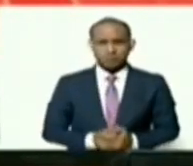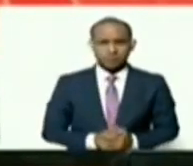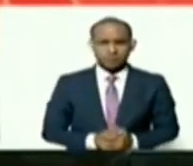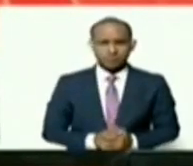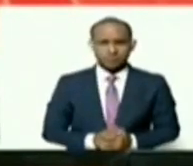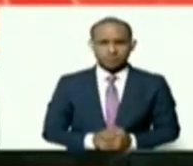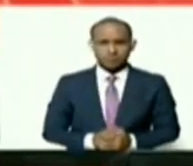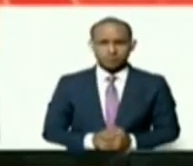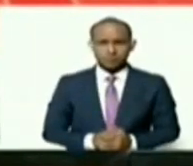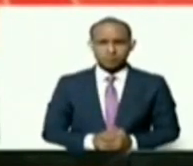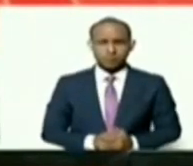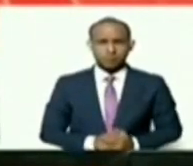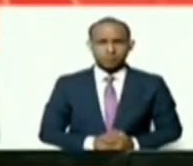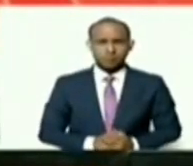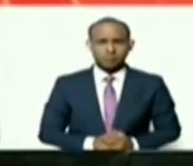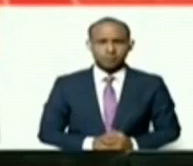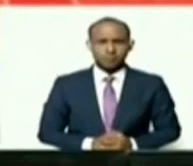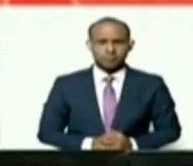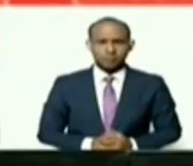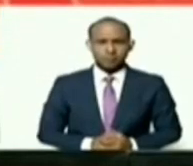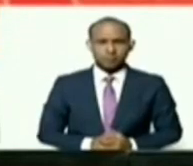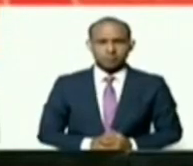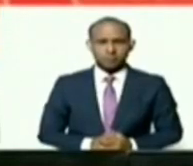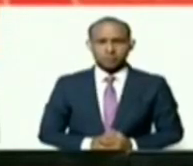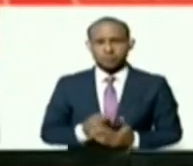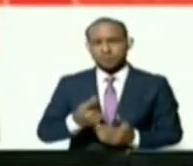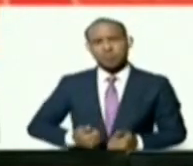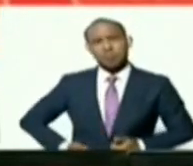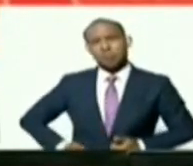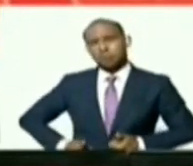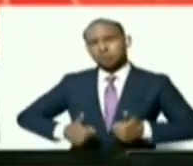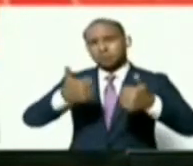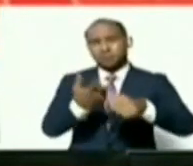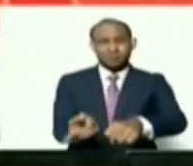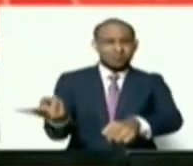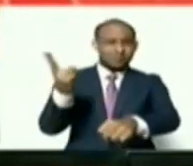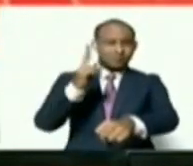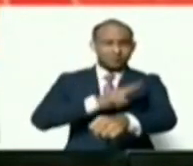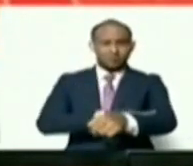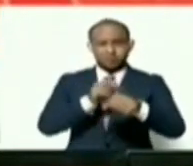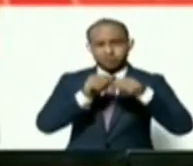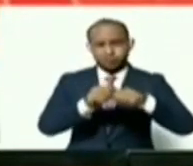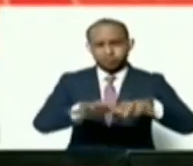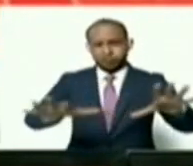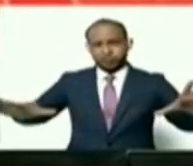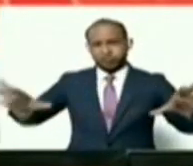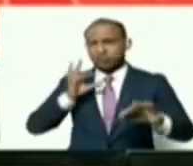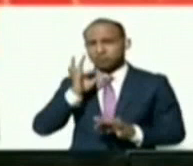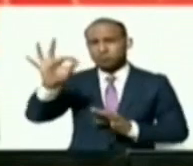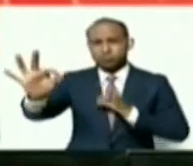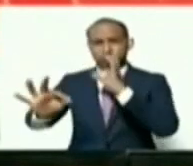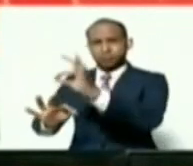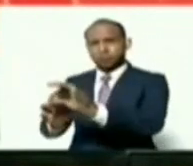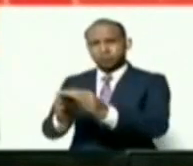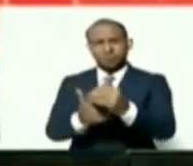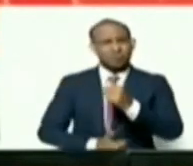Miranda e Bolivar o presidente declarou que decidiu limitar as reuniões e mobilizações públicas enquanto o país lida com a